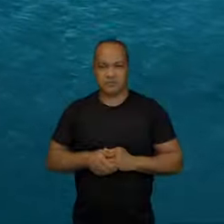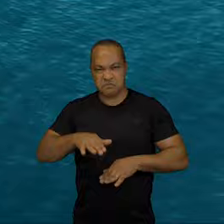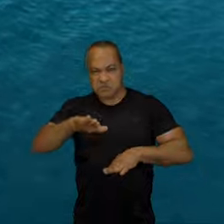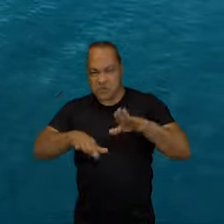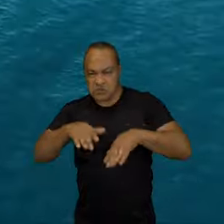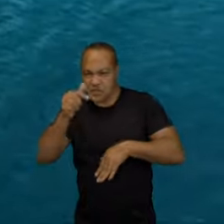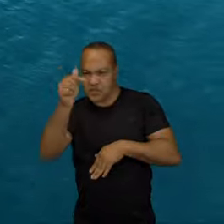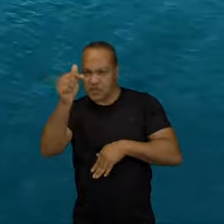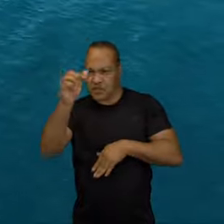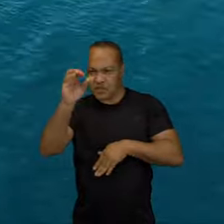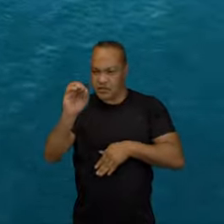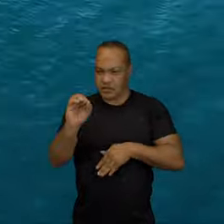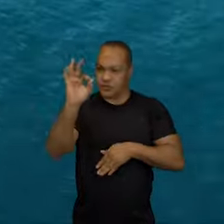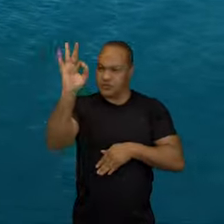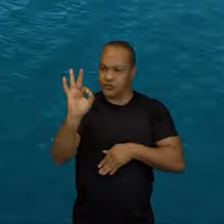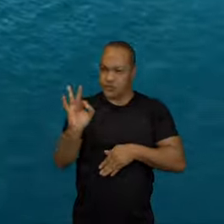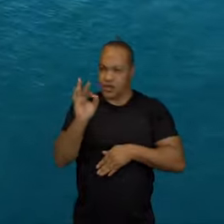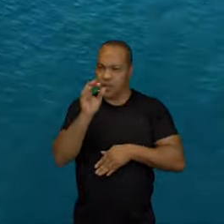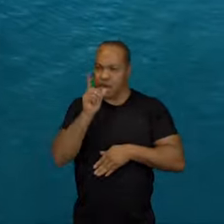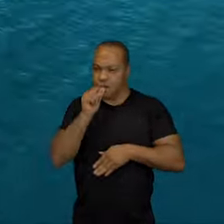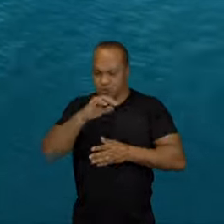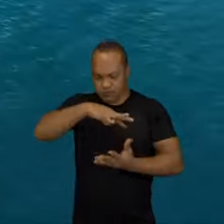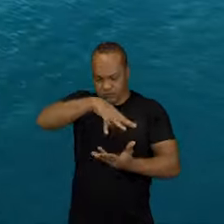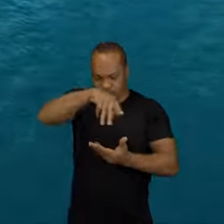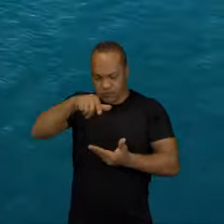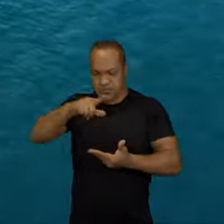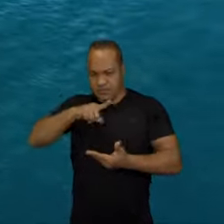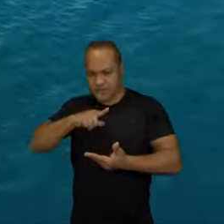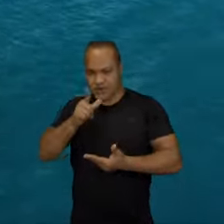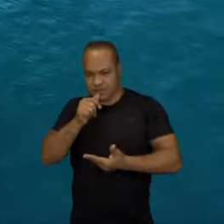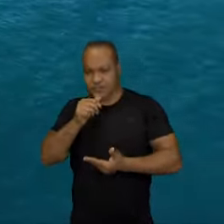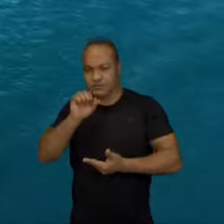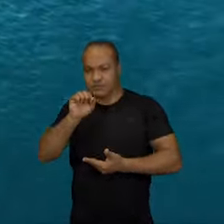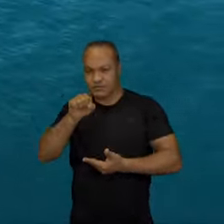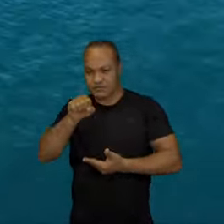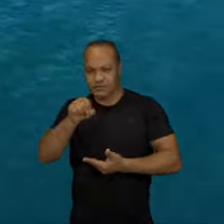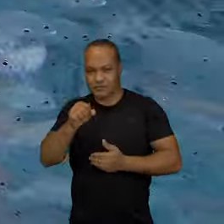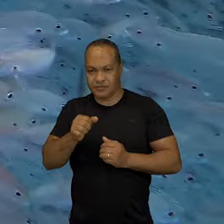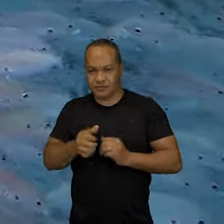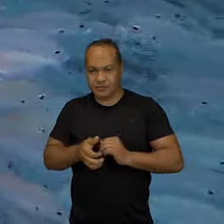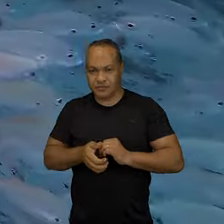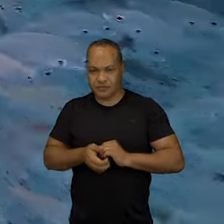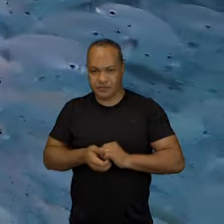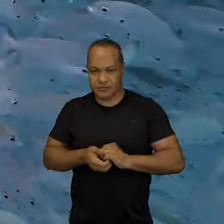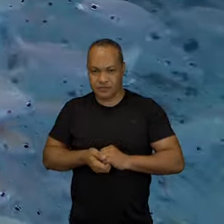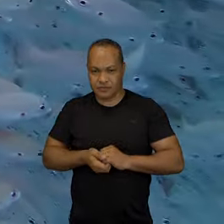Cerca de 70% da superfície do planeta Terra é coberta por água.